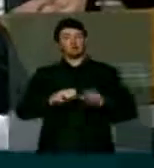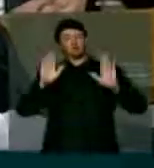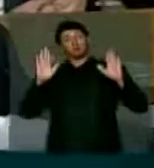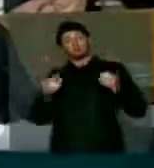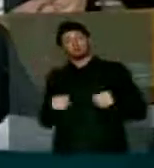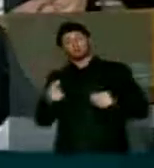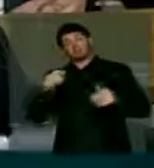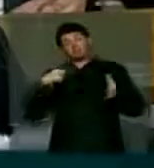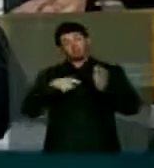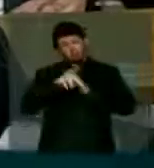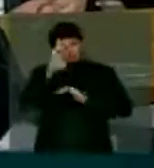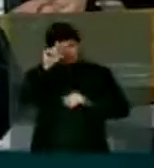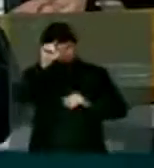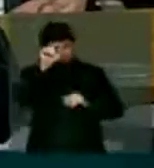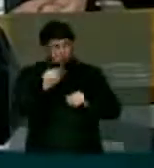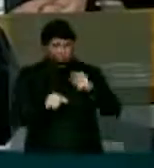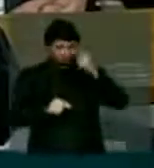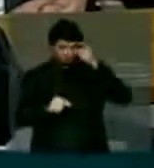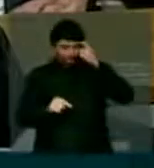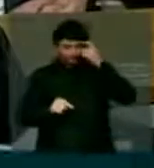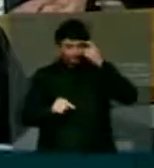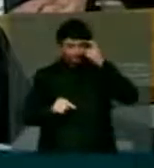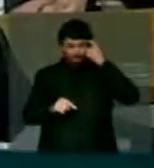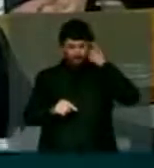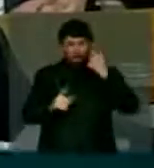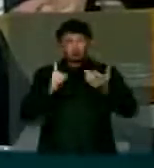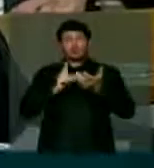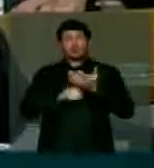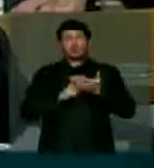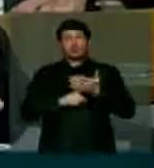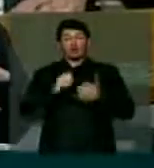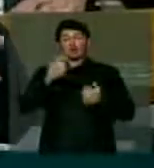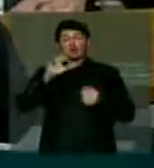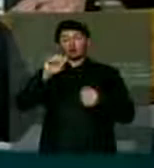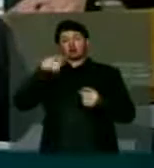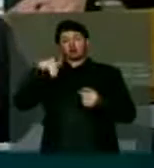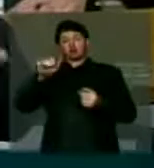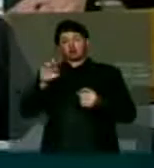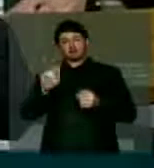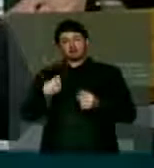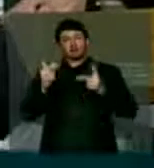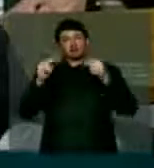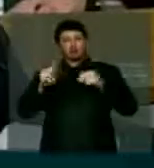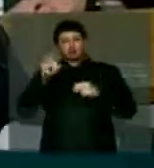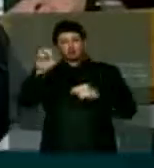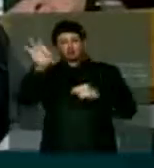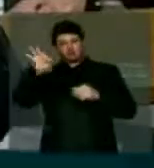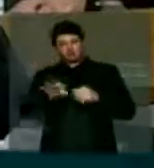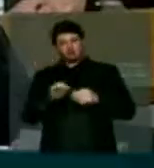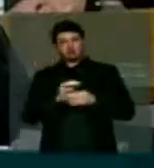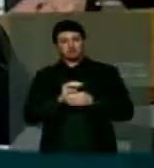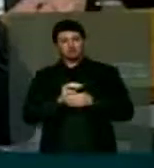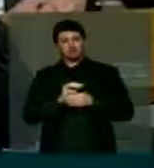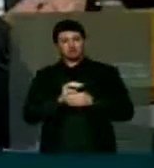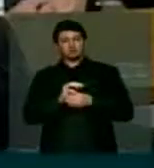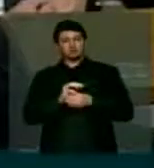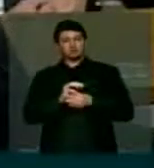Bom, aí eu pergunto para o senhor, por que o acordo de acionistas, aquela questão voltando aos 50%, né?